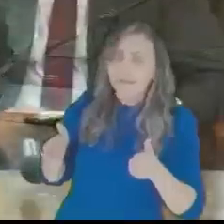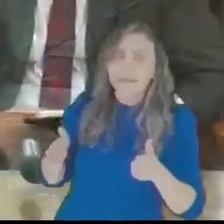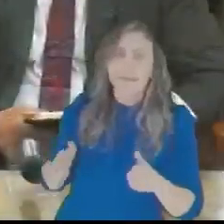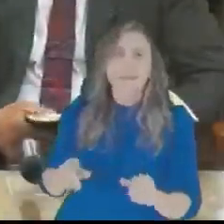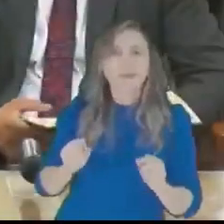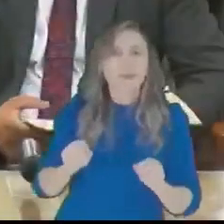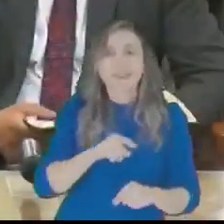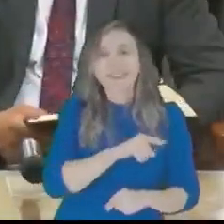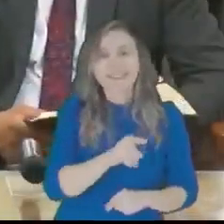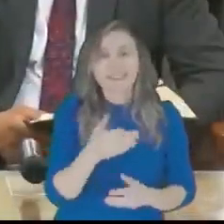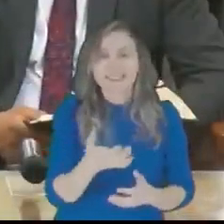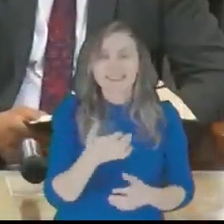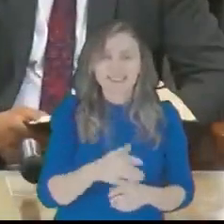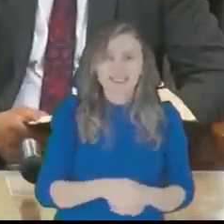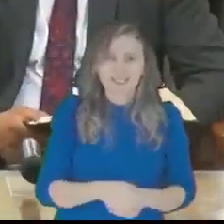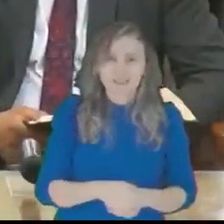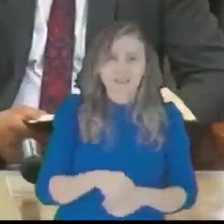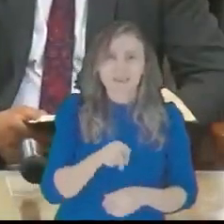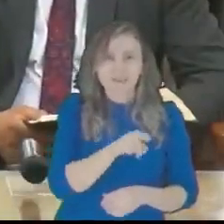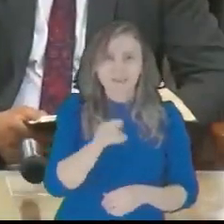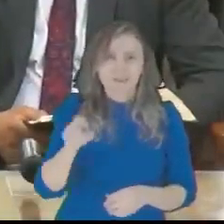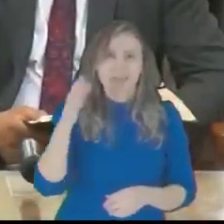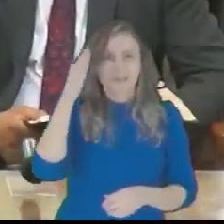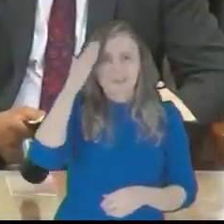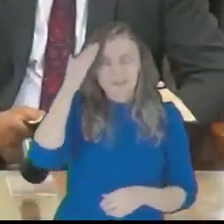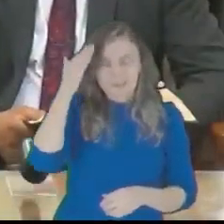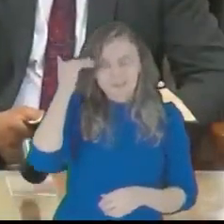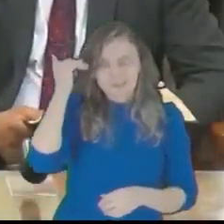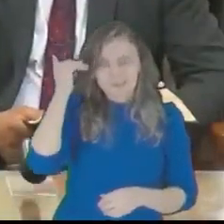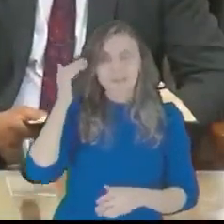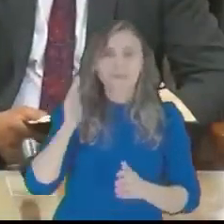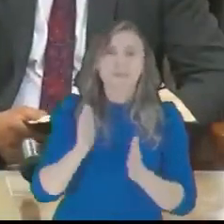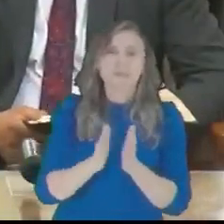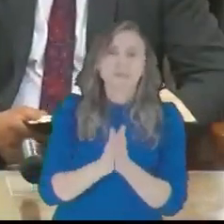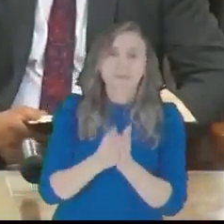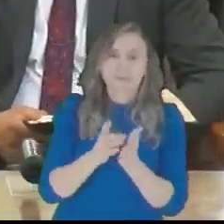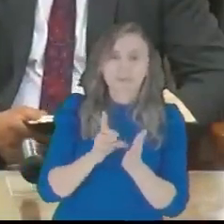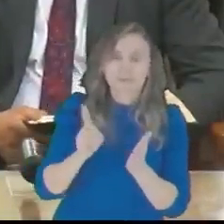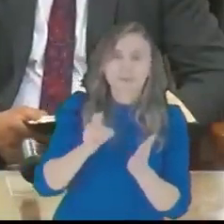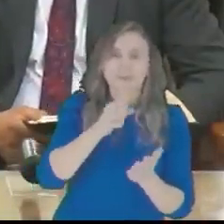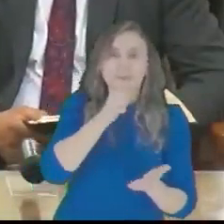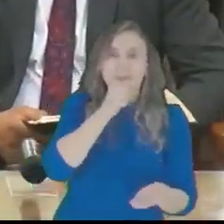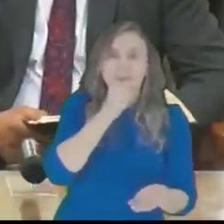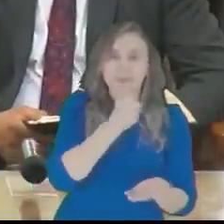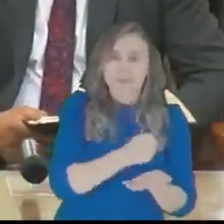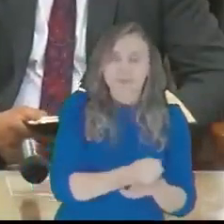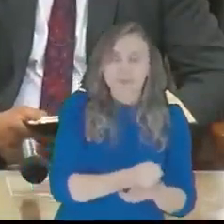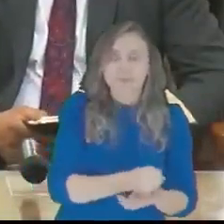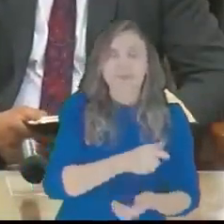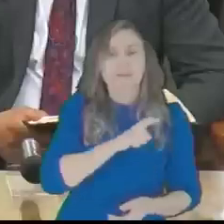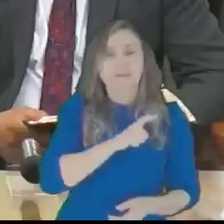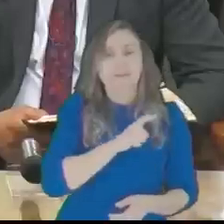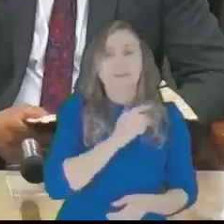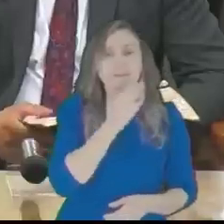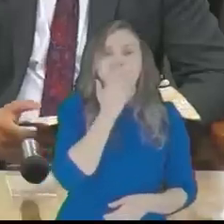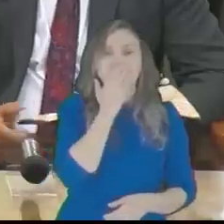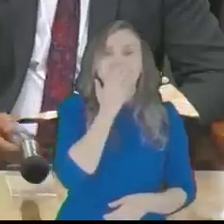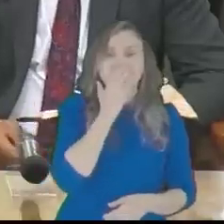queriam? Os irmãos sabem que na Bíblia, no Antigo Testamento, tem as promessas do